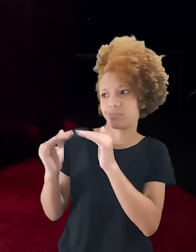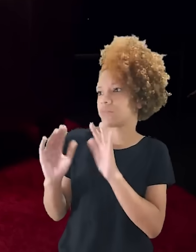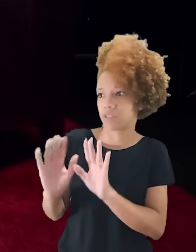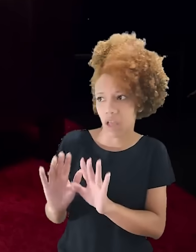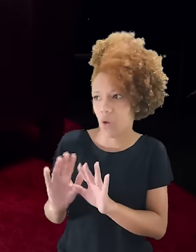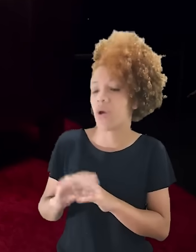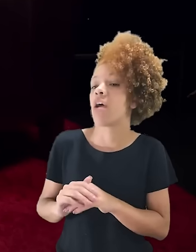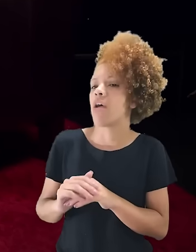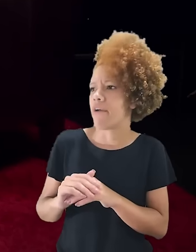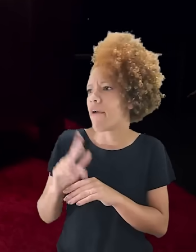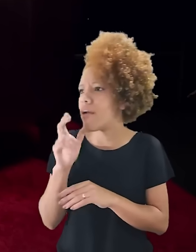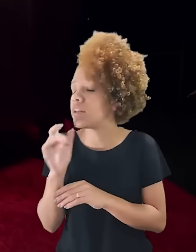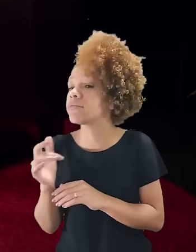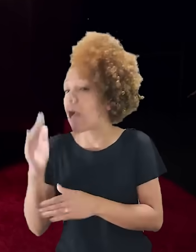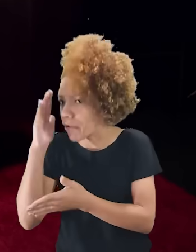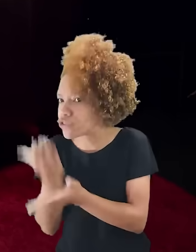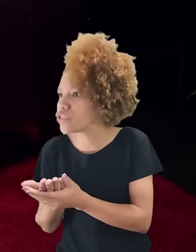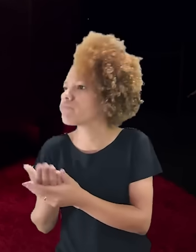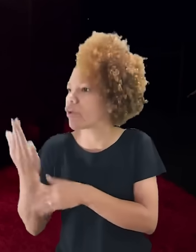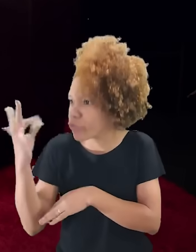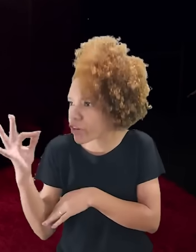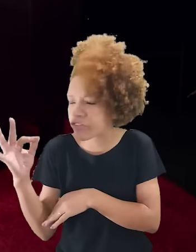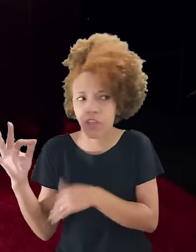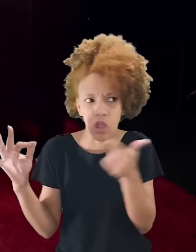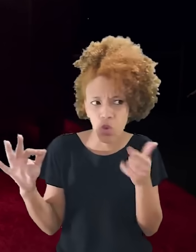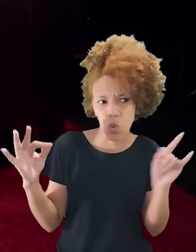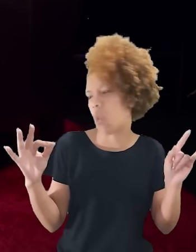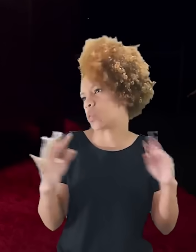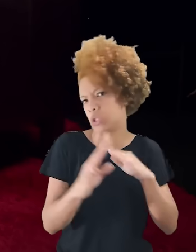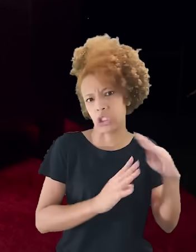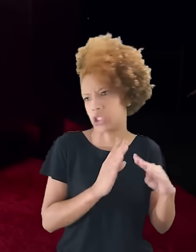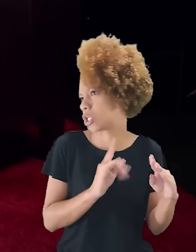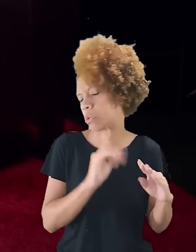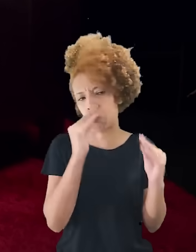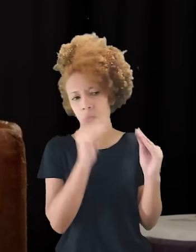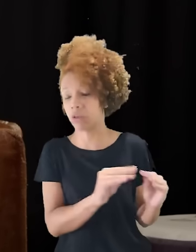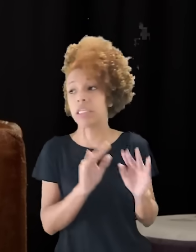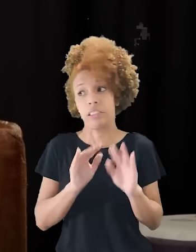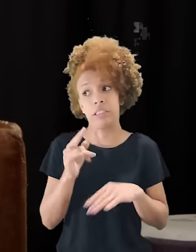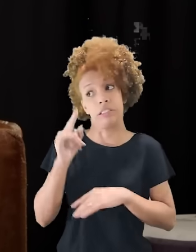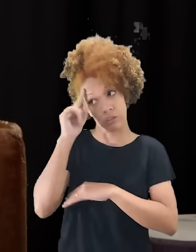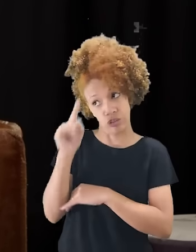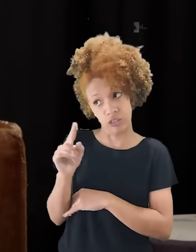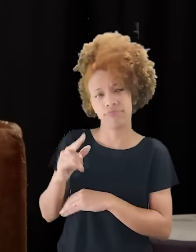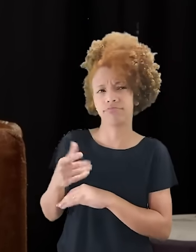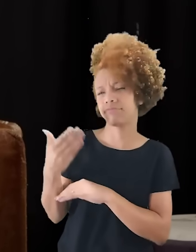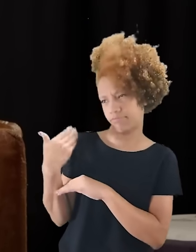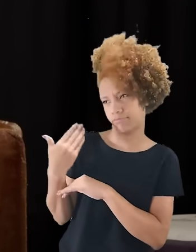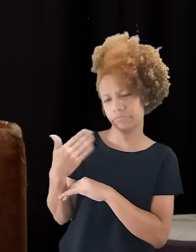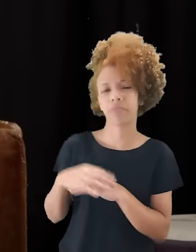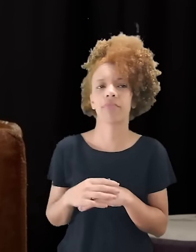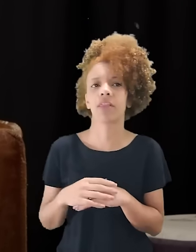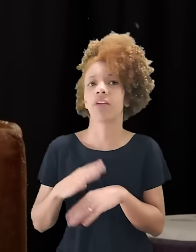ponto sabe Eles escutam Então quem é de lá quem é de lá tem mais credibilidade do que quem é de fora né E nesse dia que foi até tem pouco